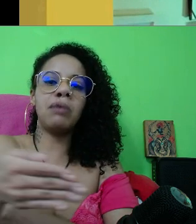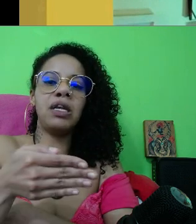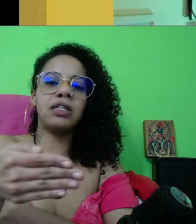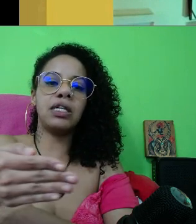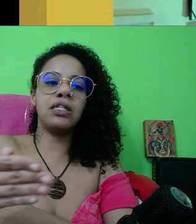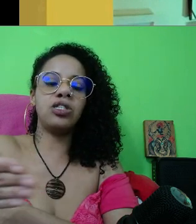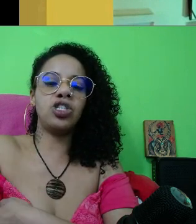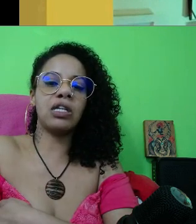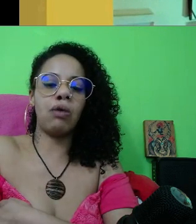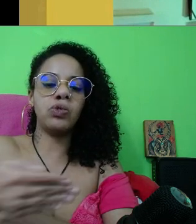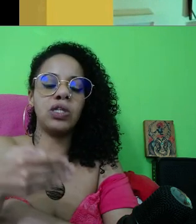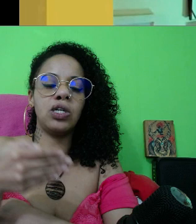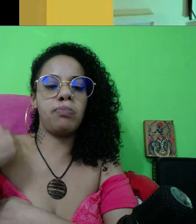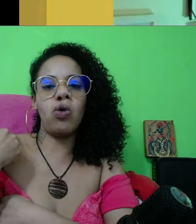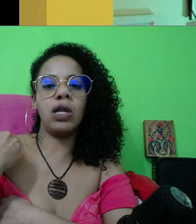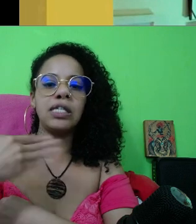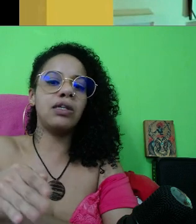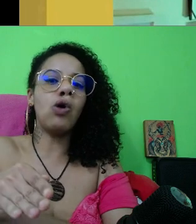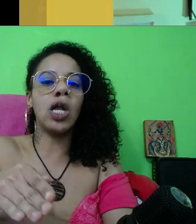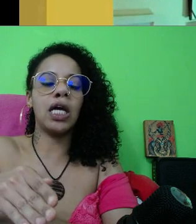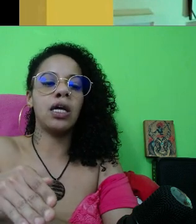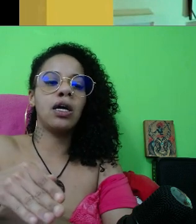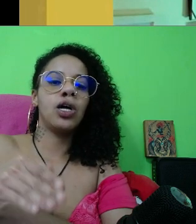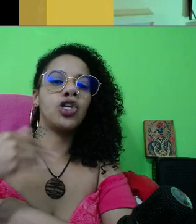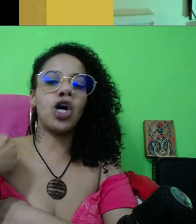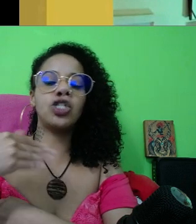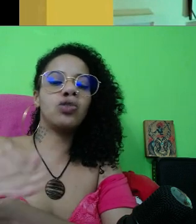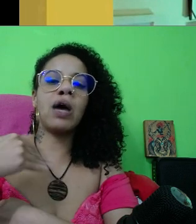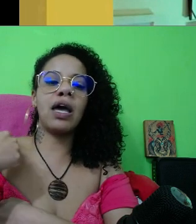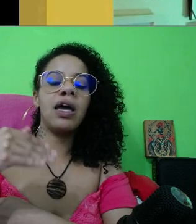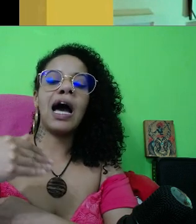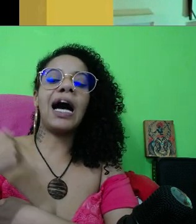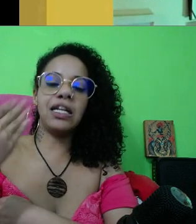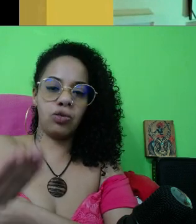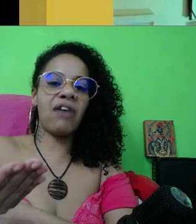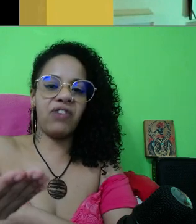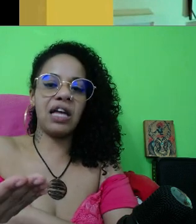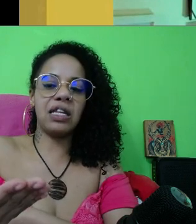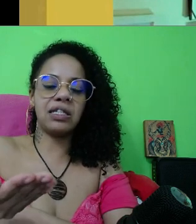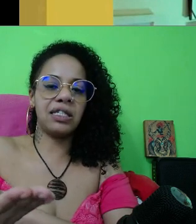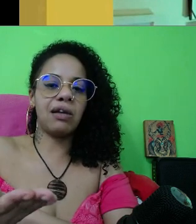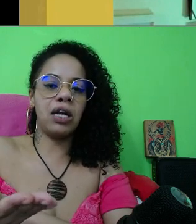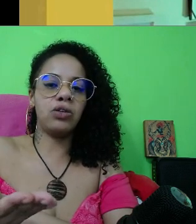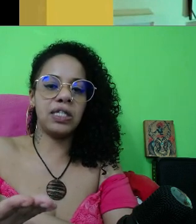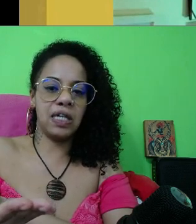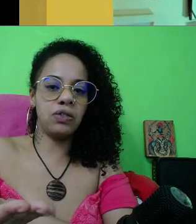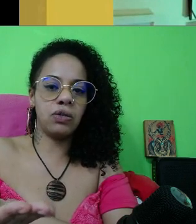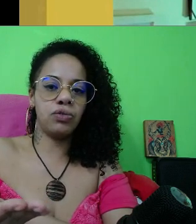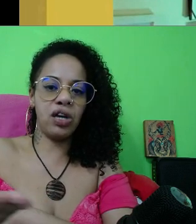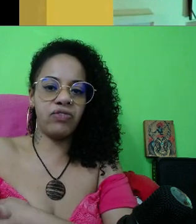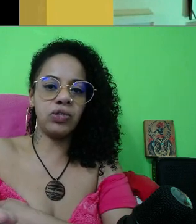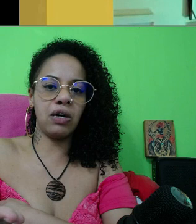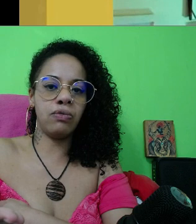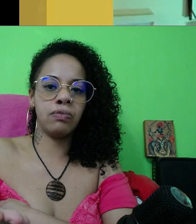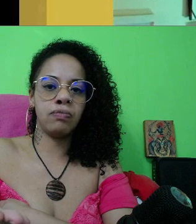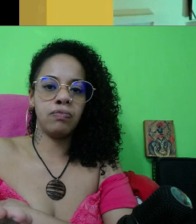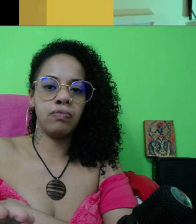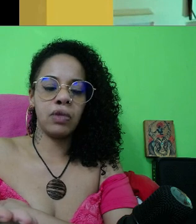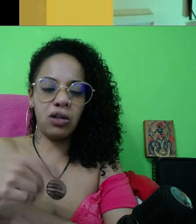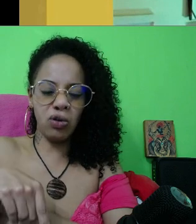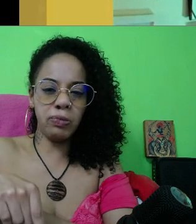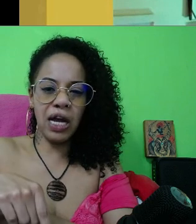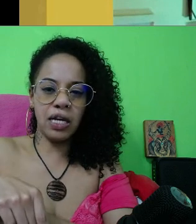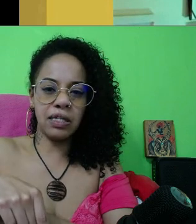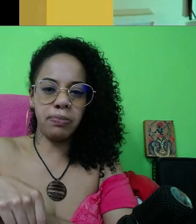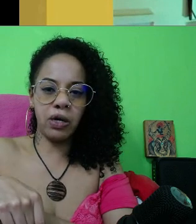sectarismo da militância digital ou seja meu rolê seu rolê nós não é aí tu quer falar das classes trabalhadoras é isso de revolução